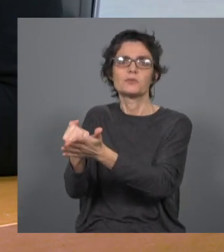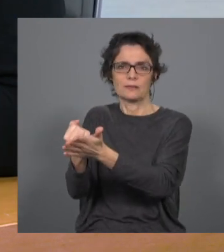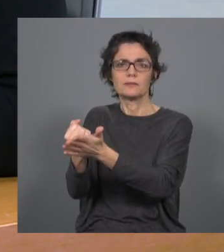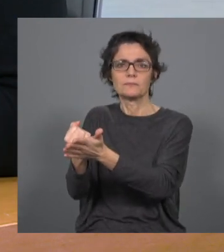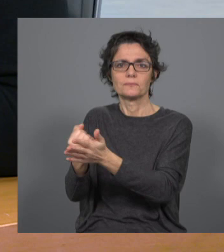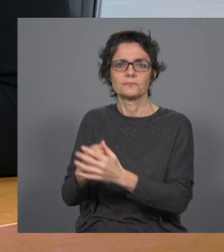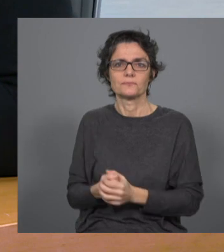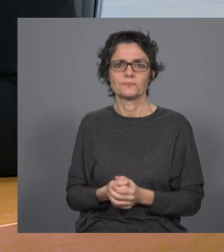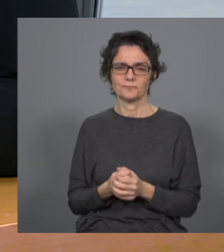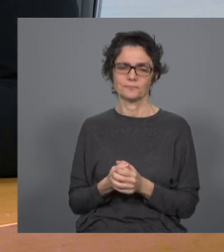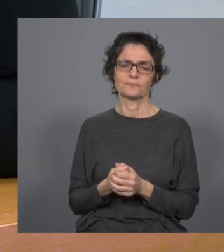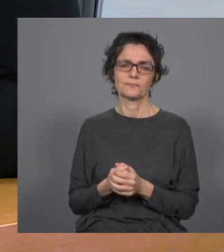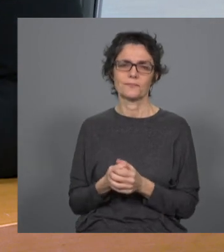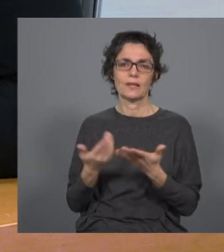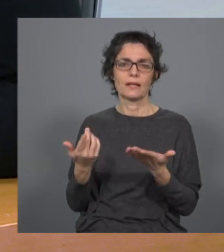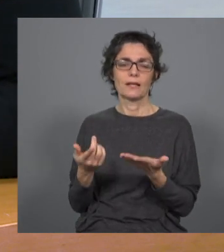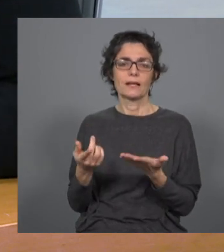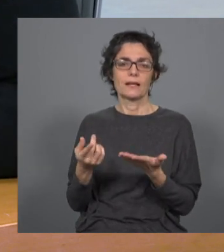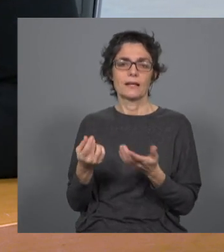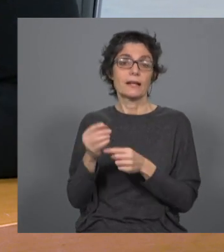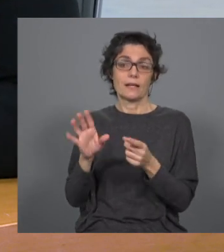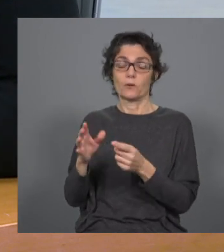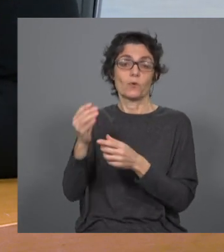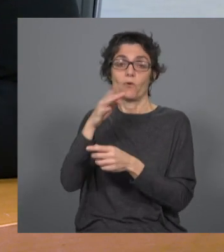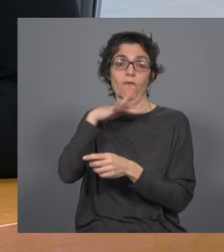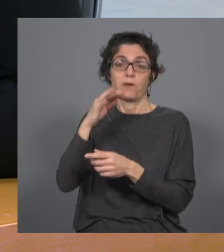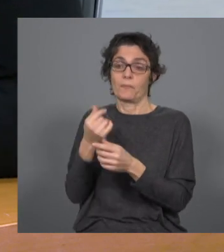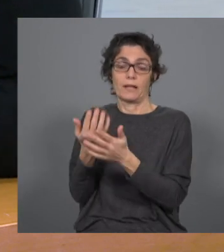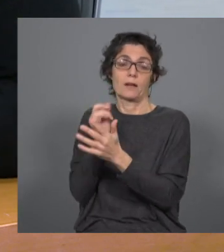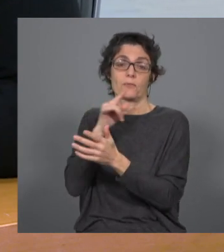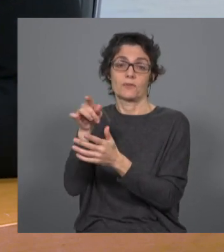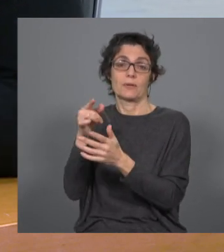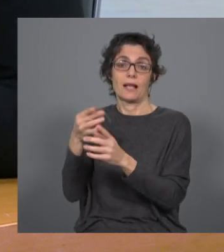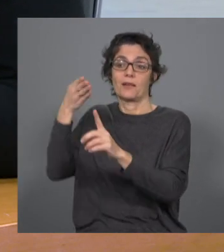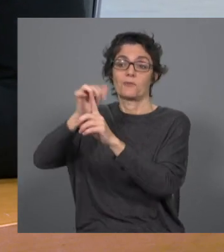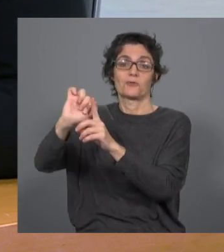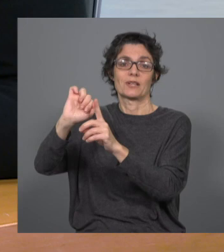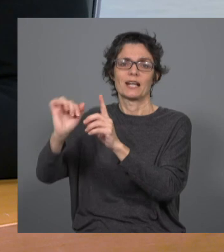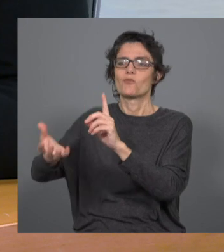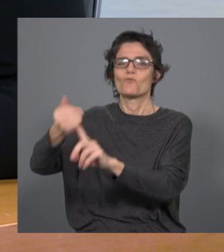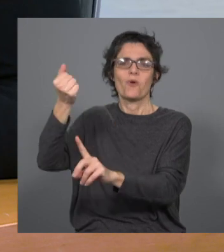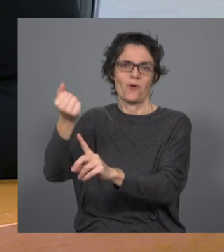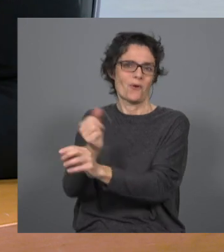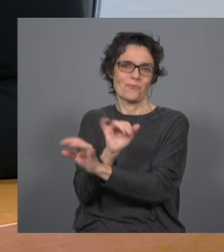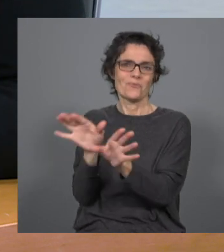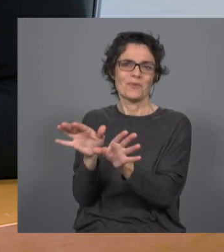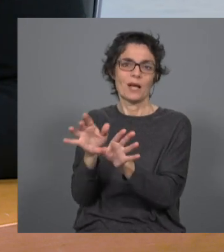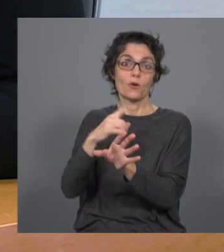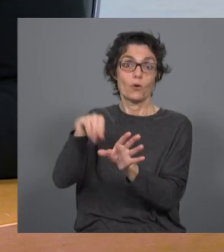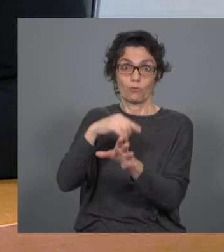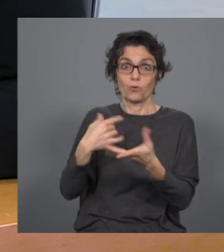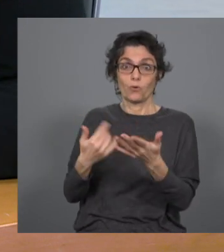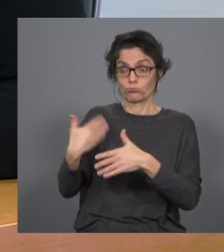a viver melhor a sua vocação e a realizar a sua missão. E ainda hoje é isso, aliás, portanto, o jornal